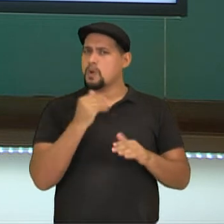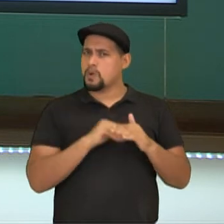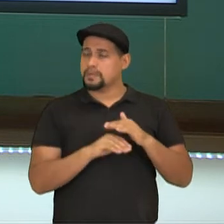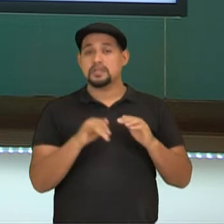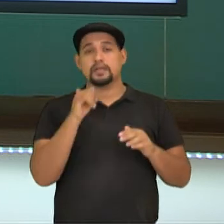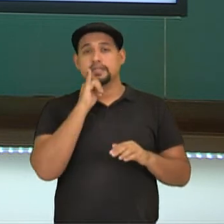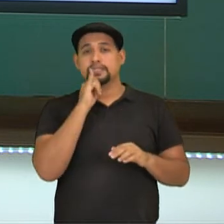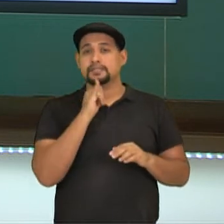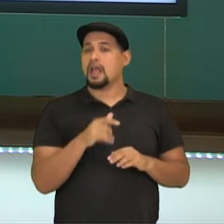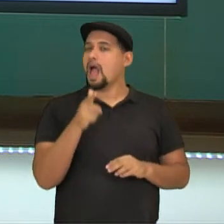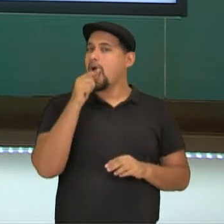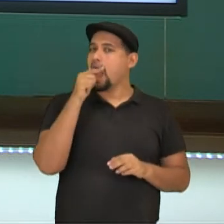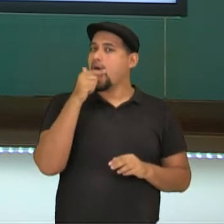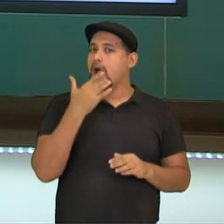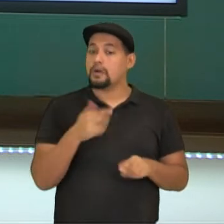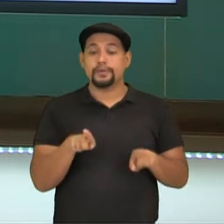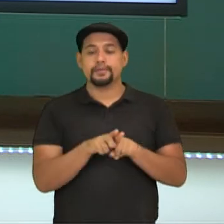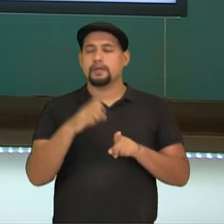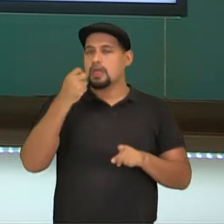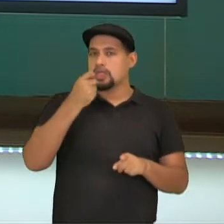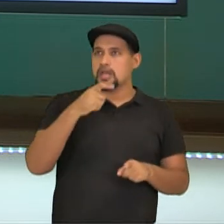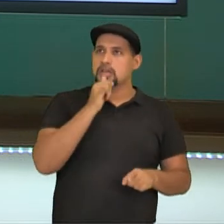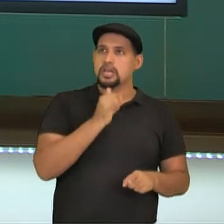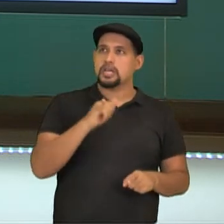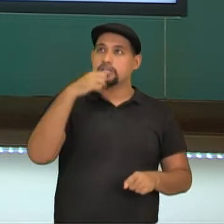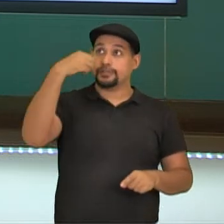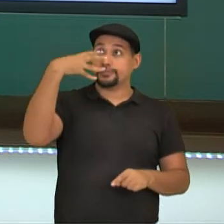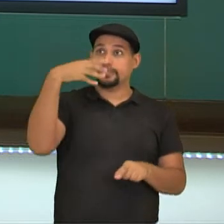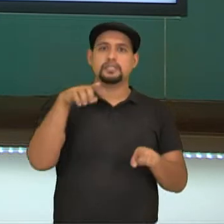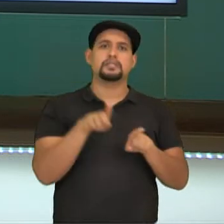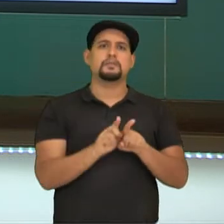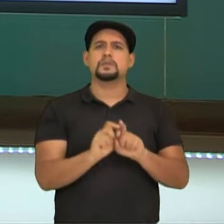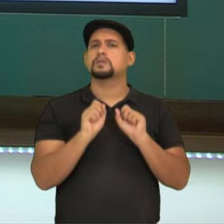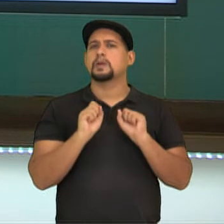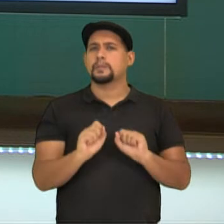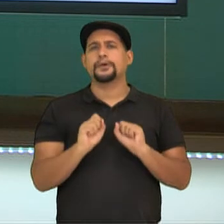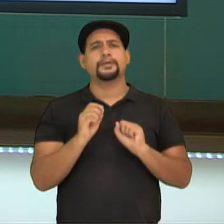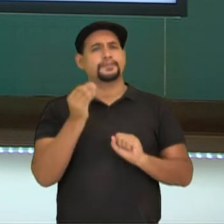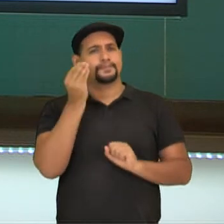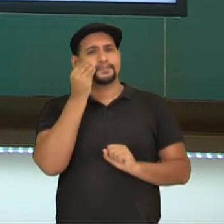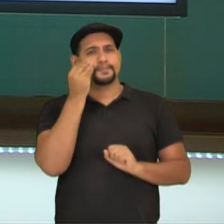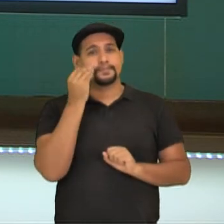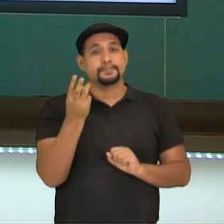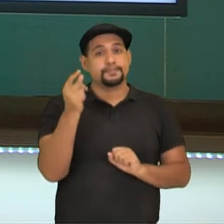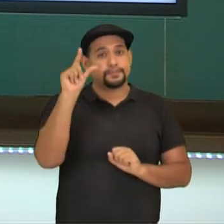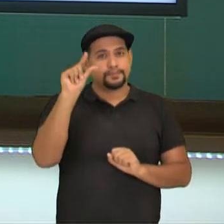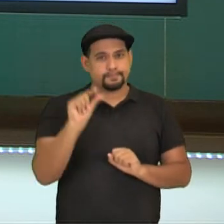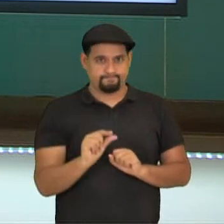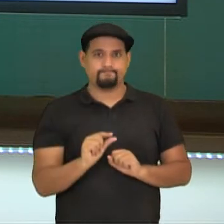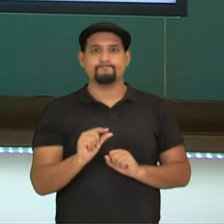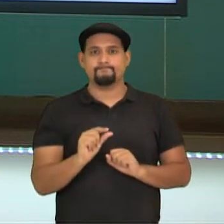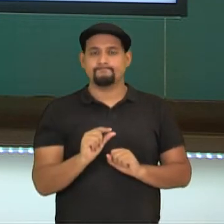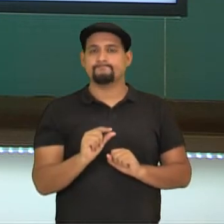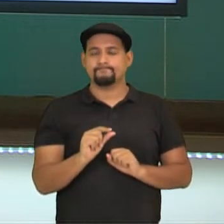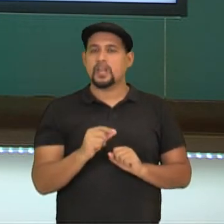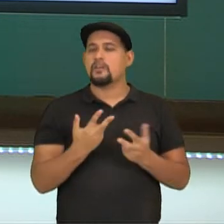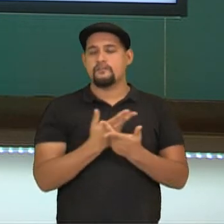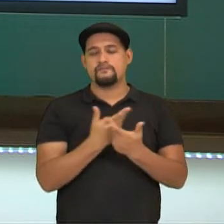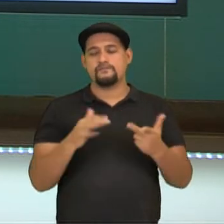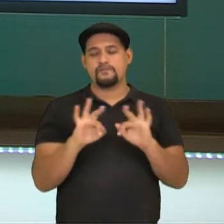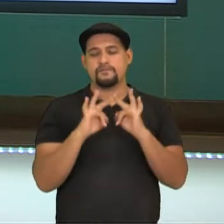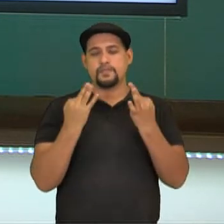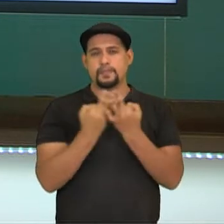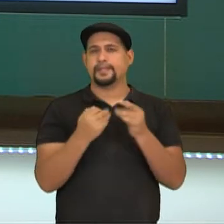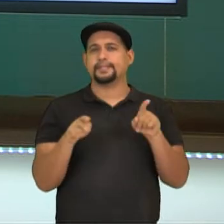Por exemplo, na conta de água, na conta de energia, é um lugar que você pode muito bem economizar e que em muitas famílias